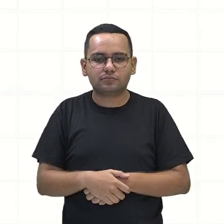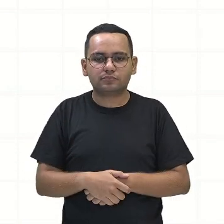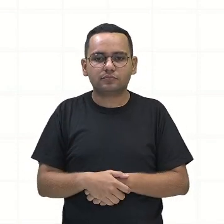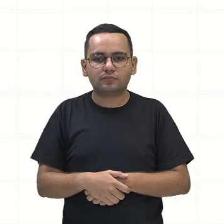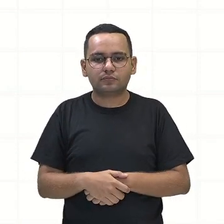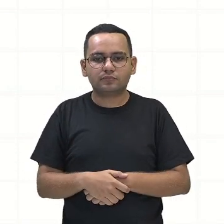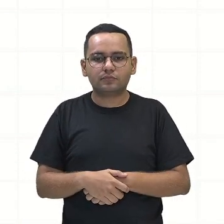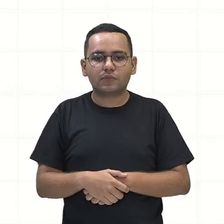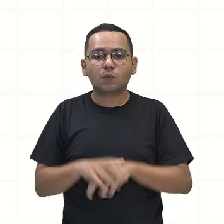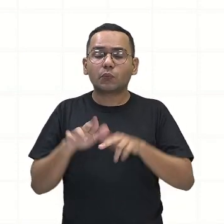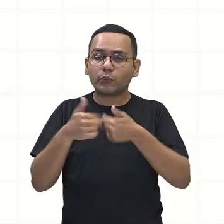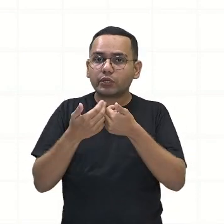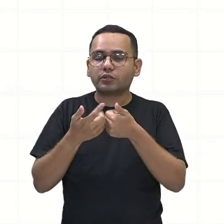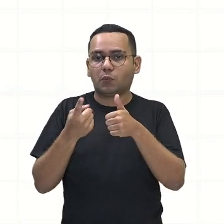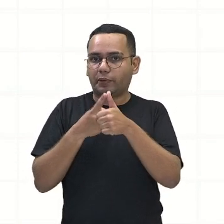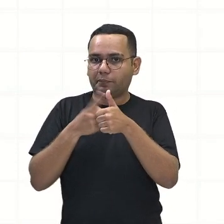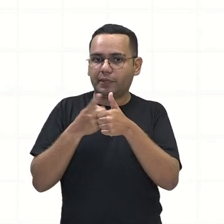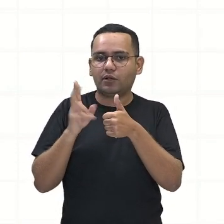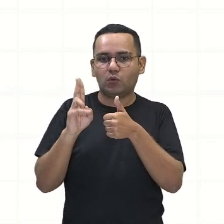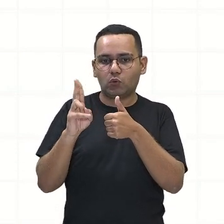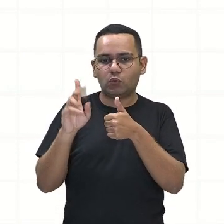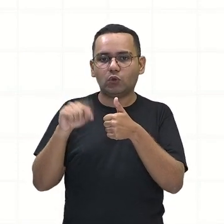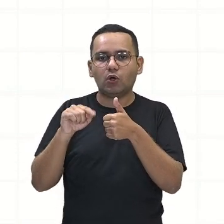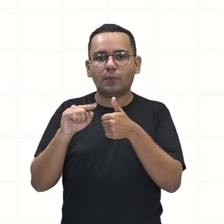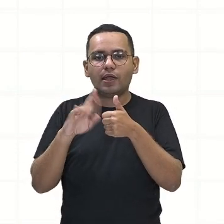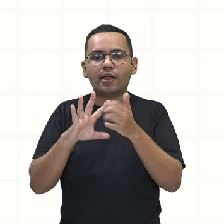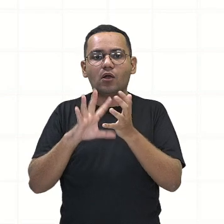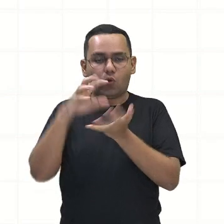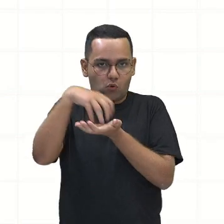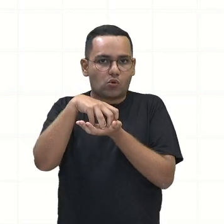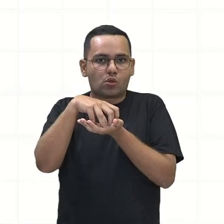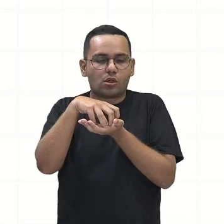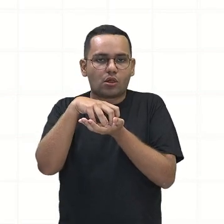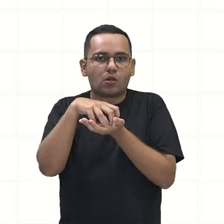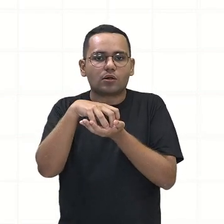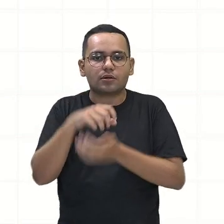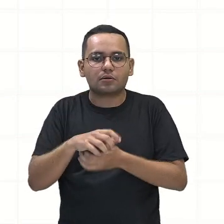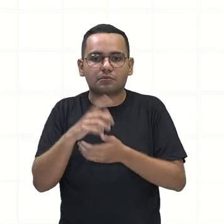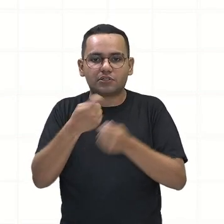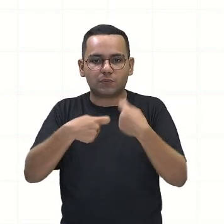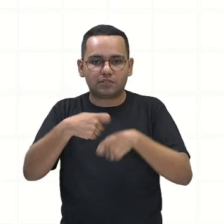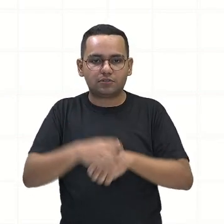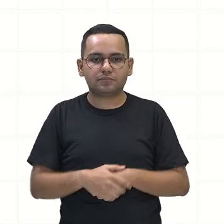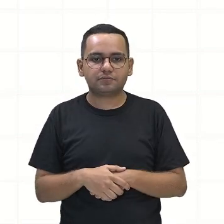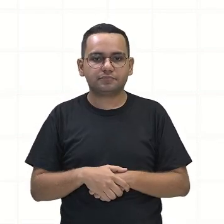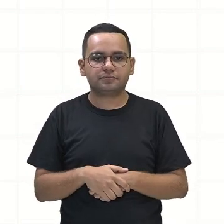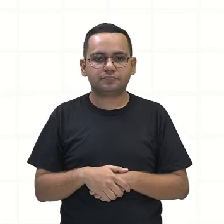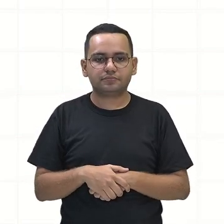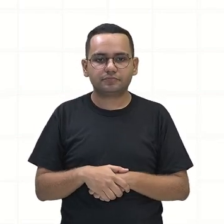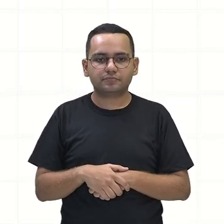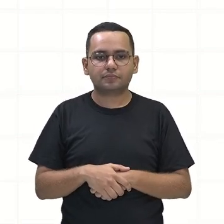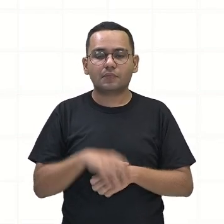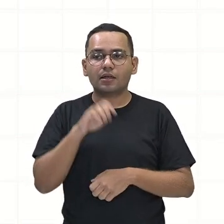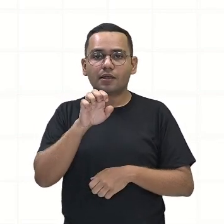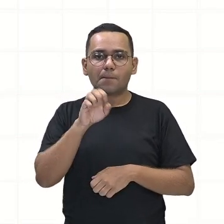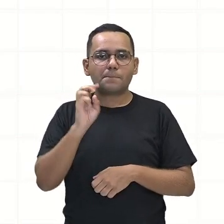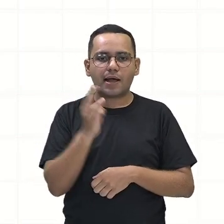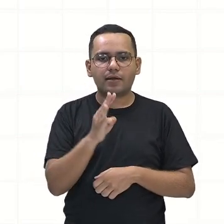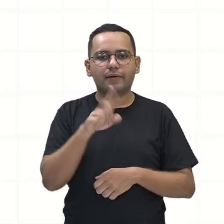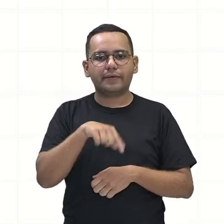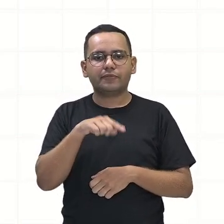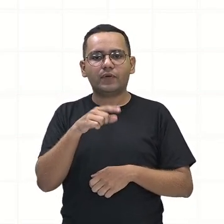vai sediar a capital daquele território. A administração colonial, Estado do Maranhão, criado